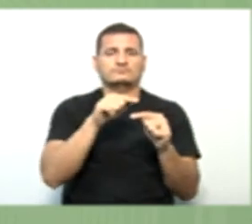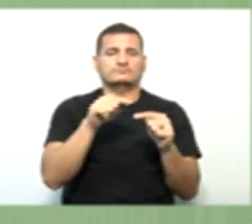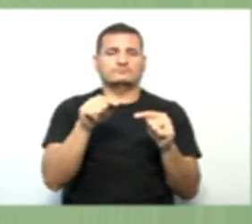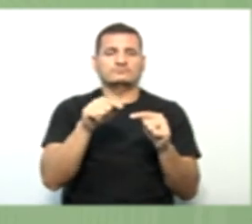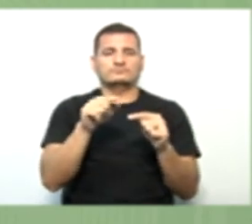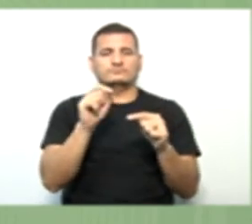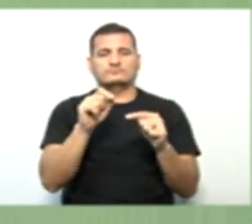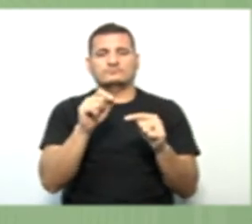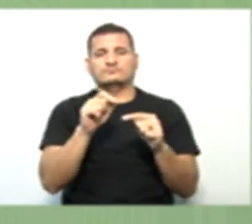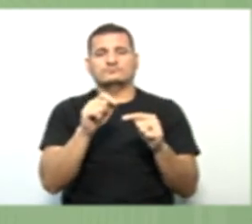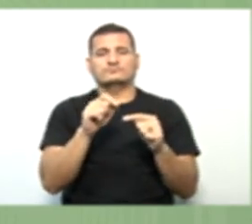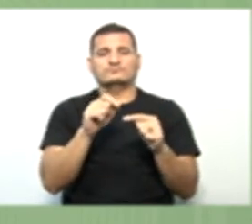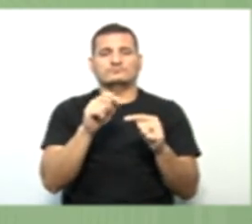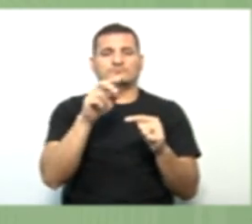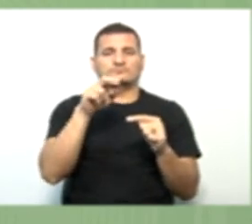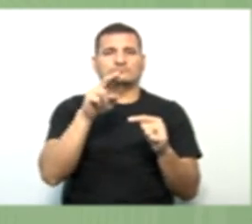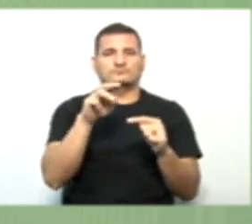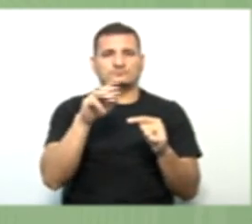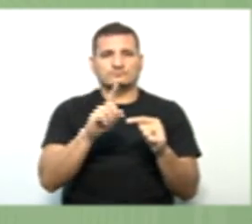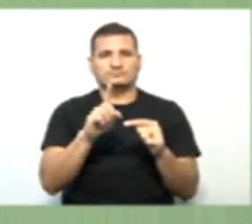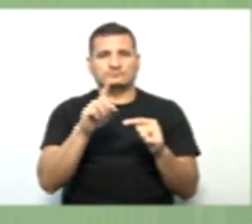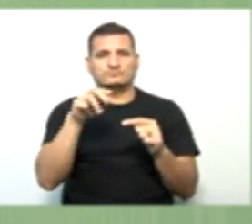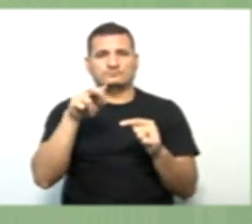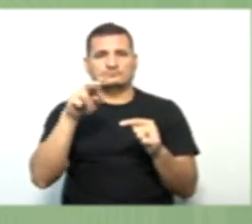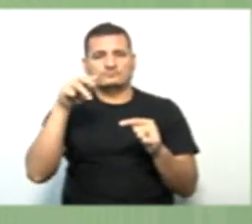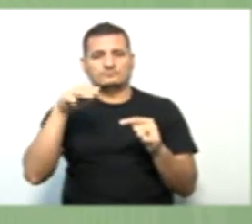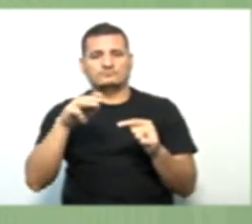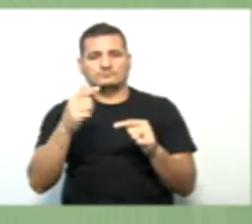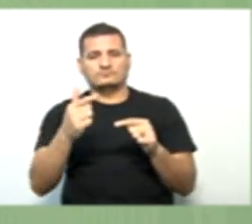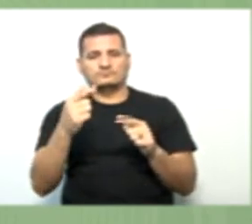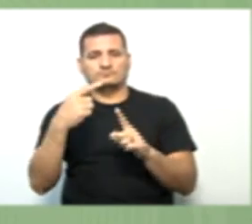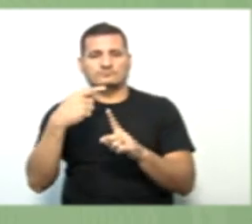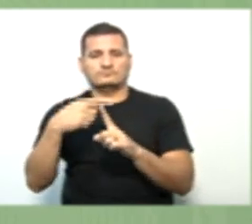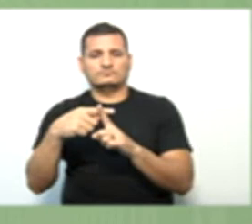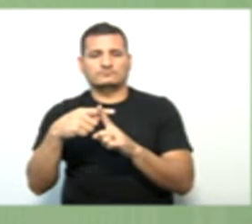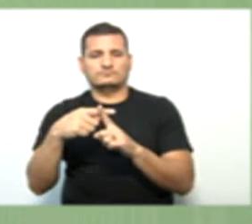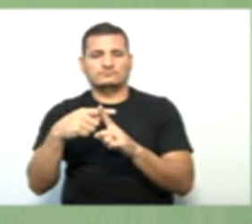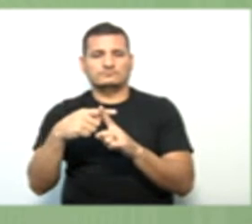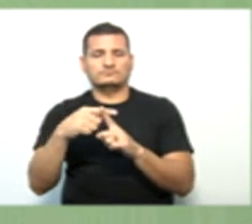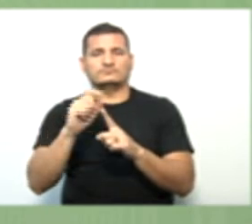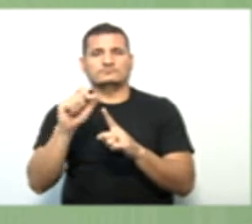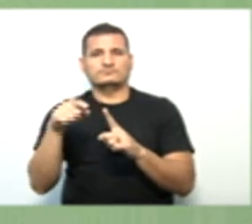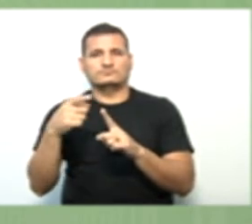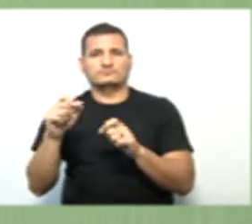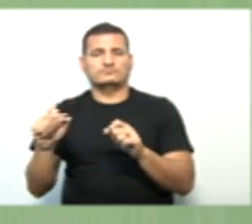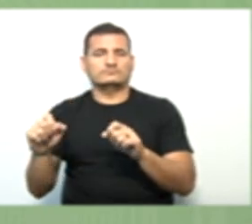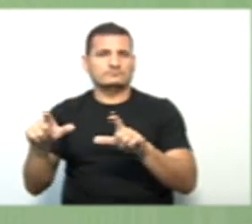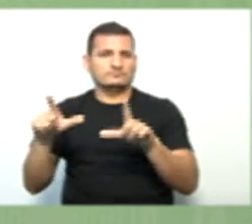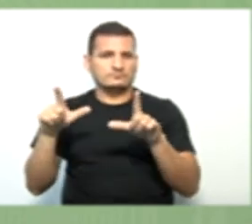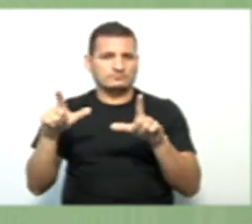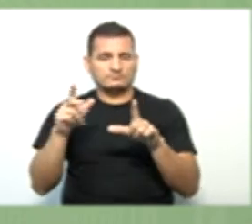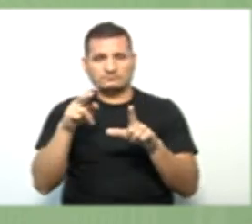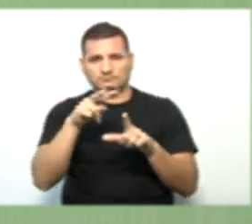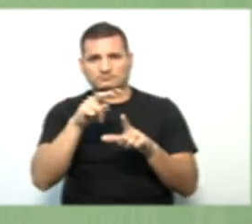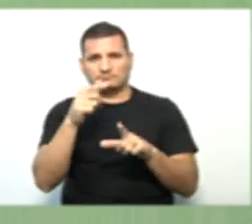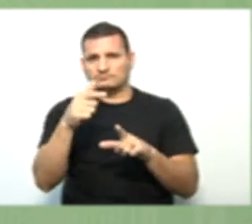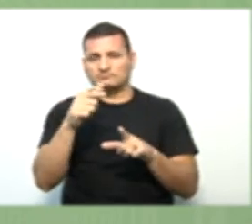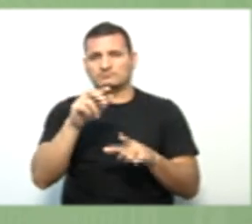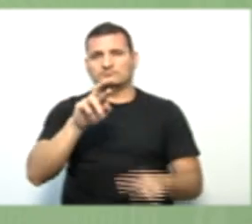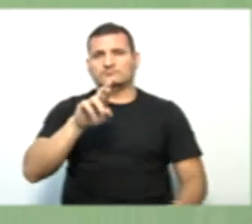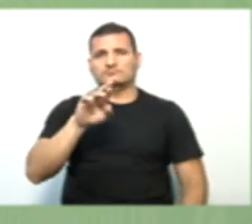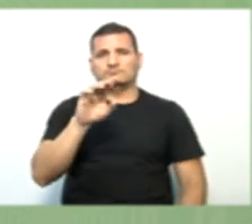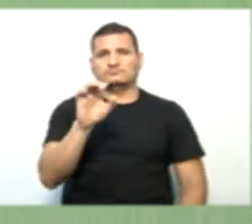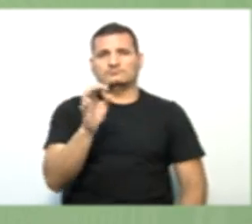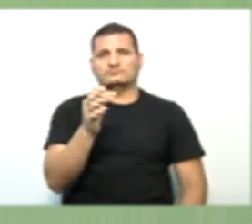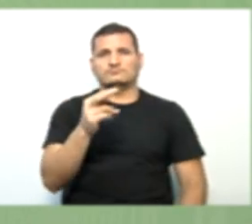no 2, que são os parâmetros que ela recebe, e imprime esse valor. Percebam que não tem o comando de return. Essa função